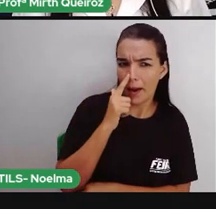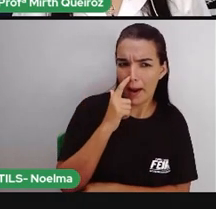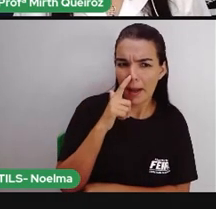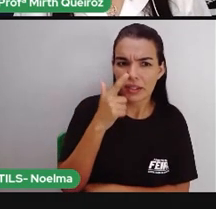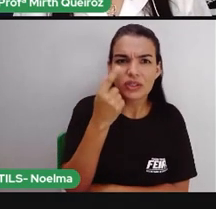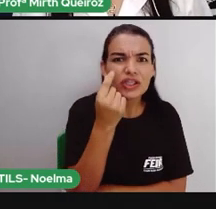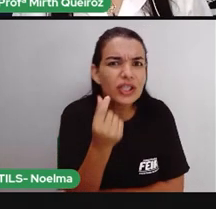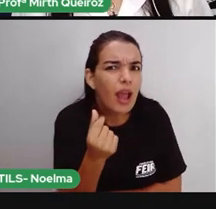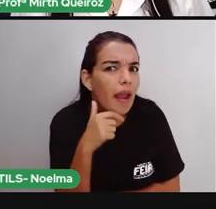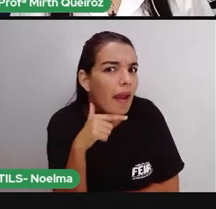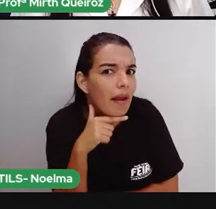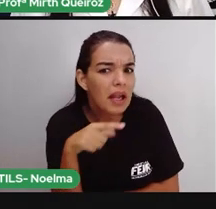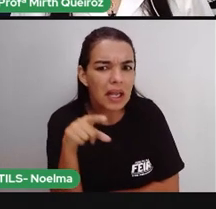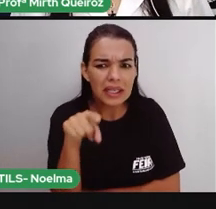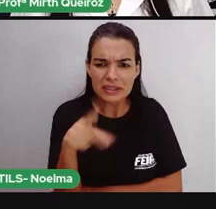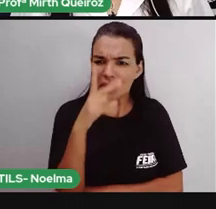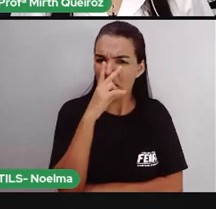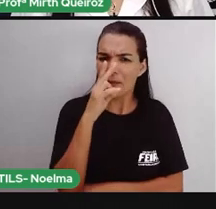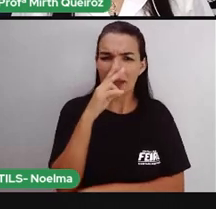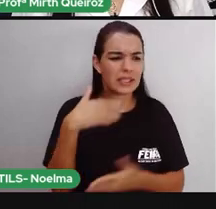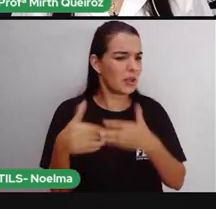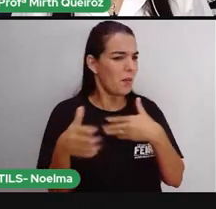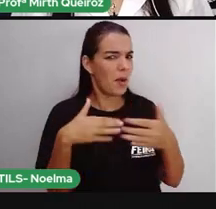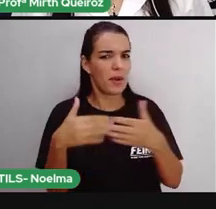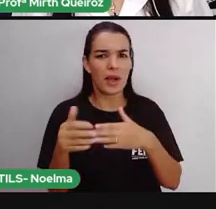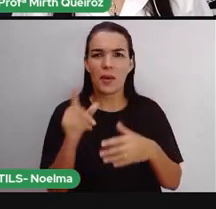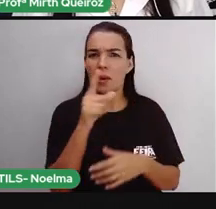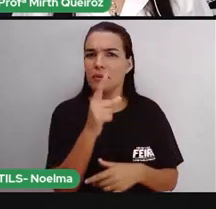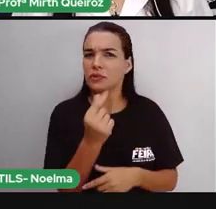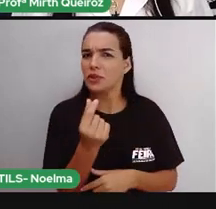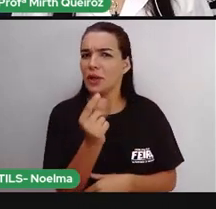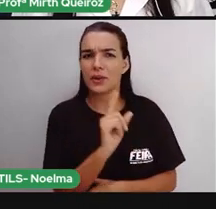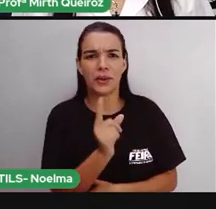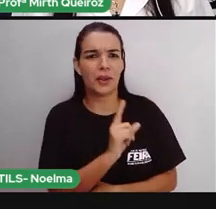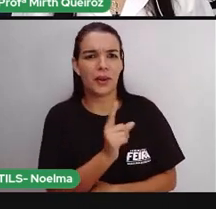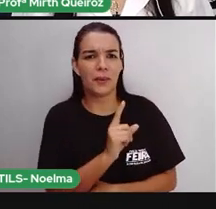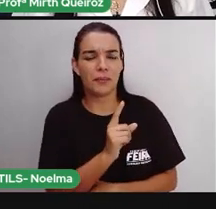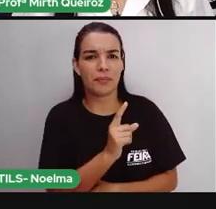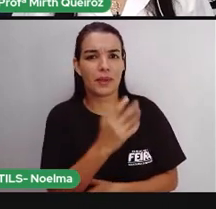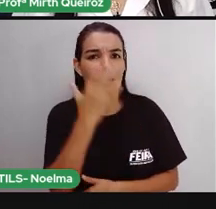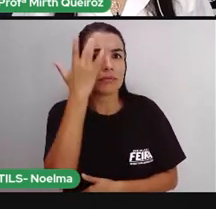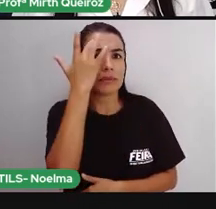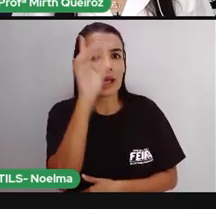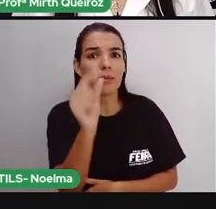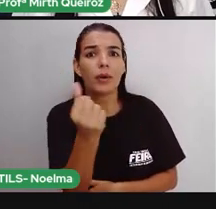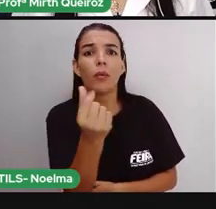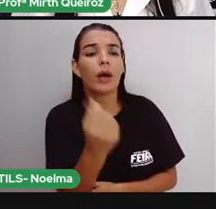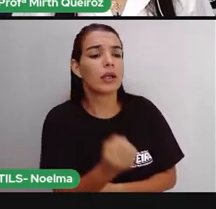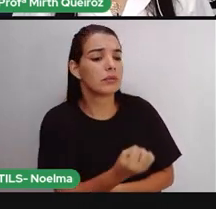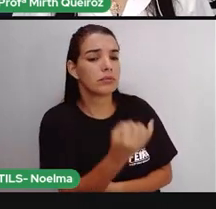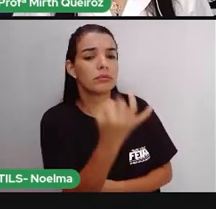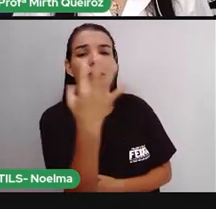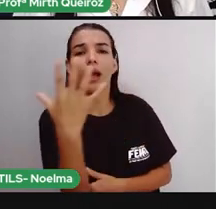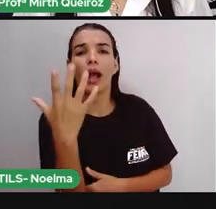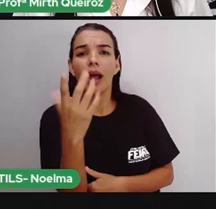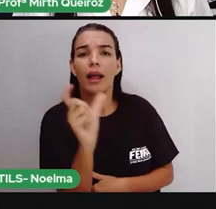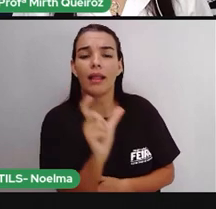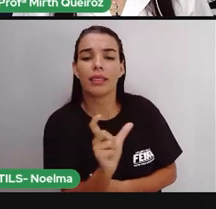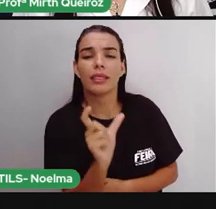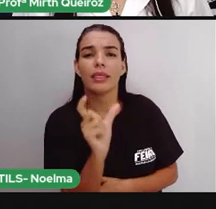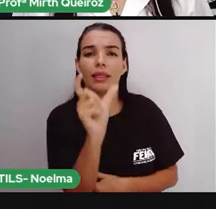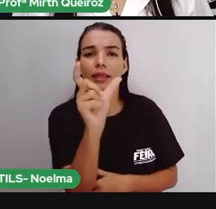Dinheiro? Isso parece qualquer coisa. Menos dinheiro. Não dá para saber de quanto é essa nota?